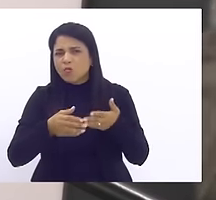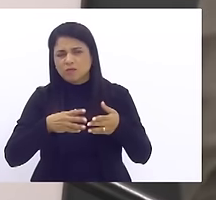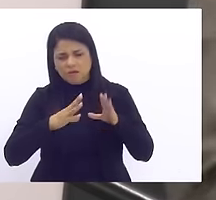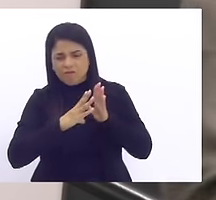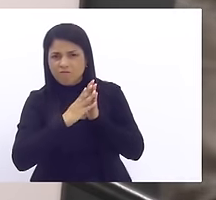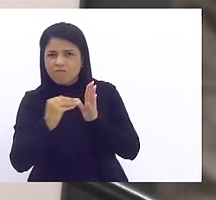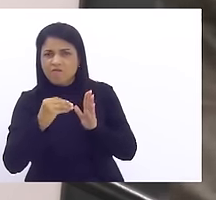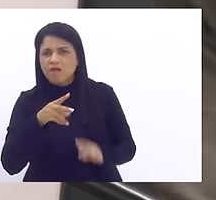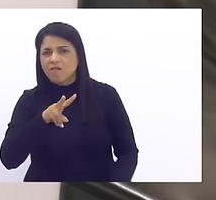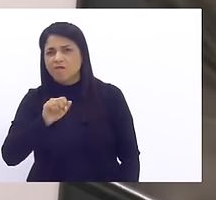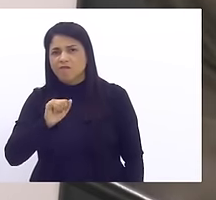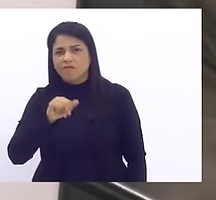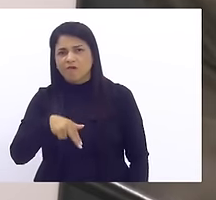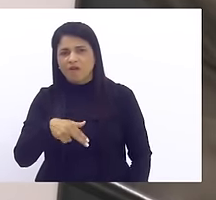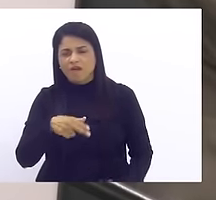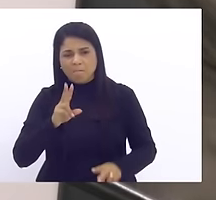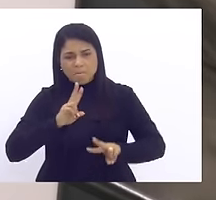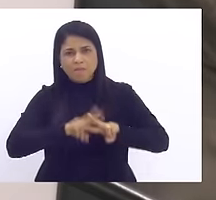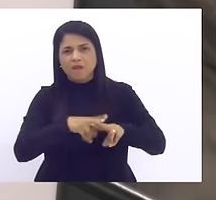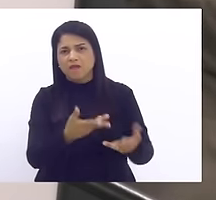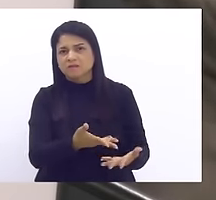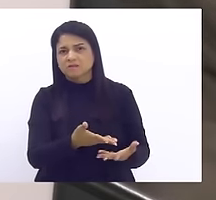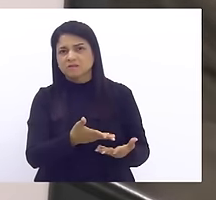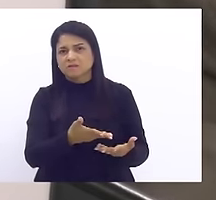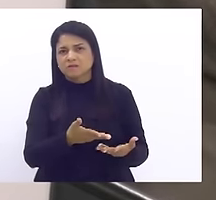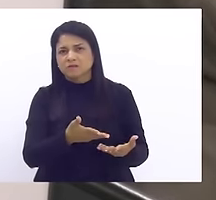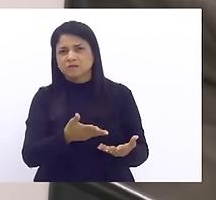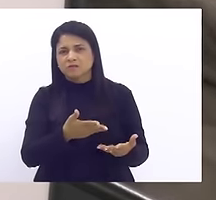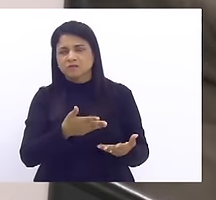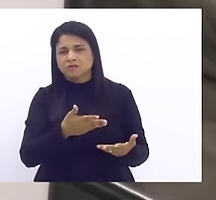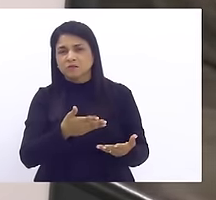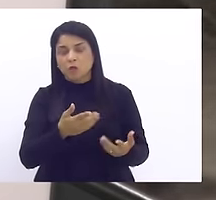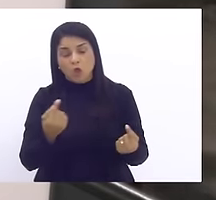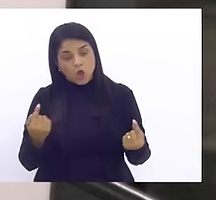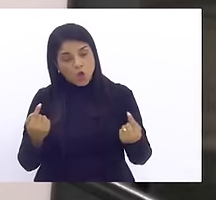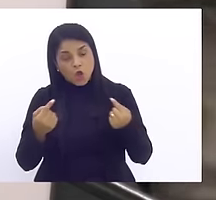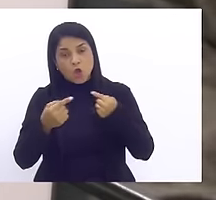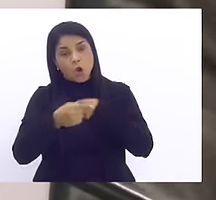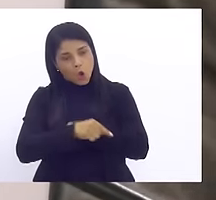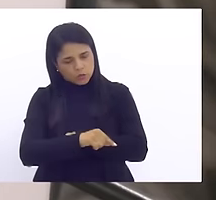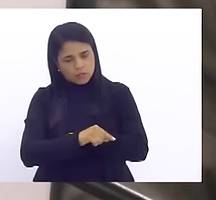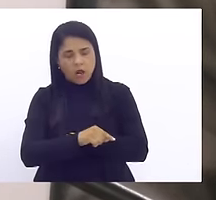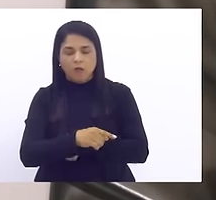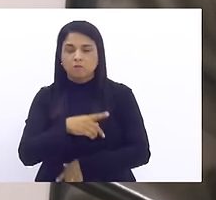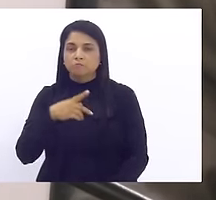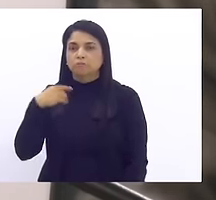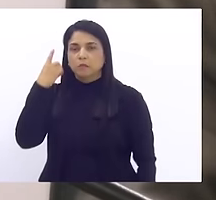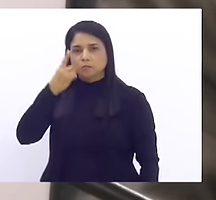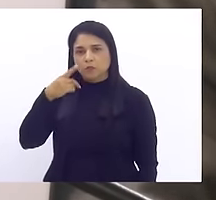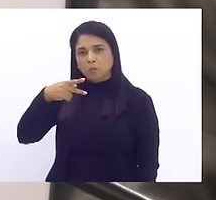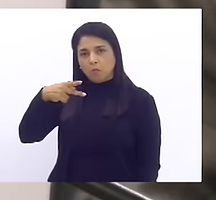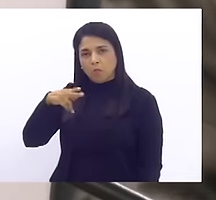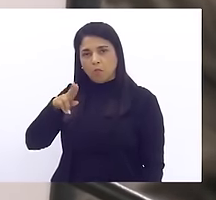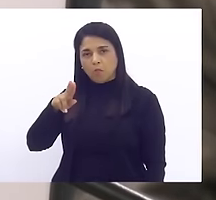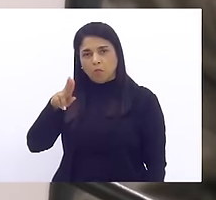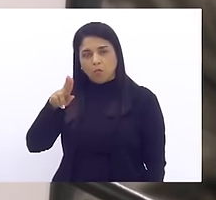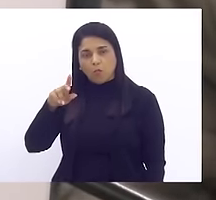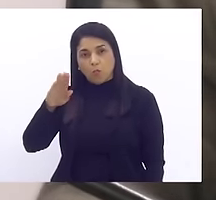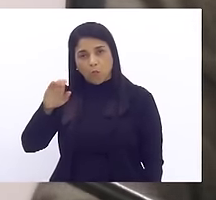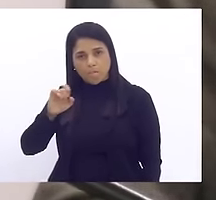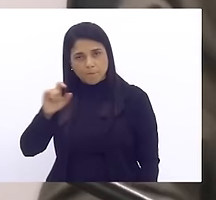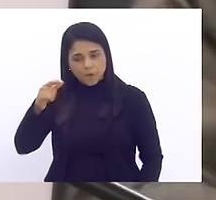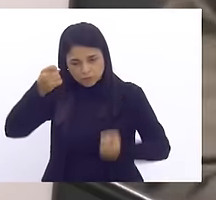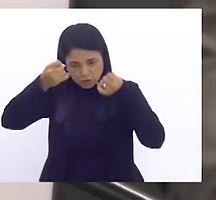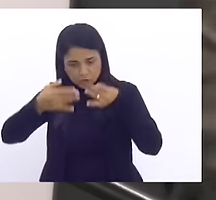van faça é aprendido o veículo e contrário muito bem colocou o papel ali parece ser de uma proteção muito